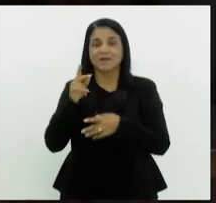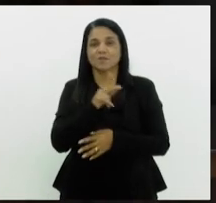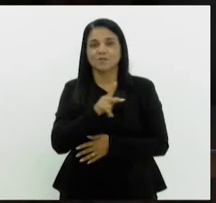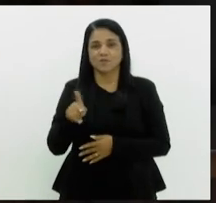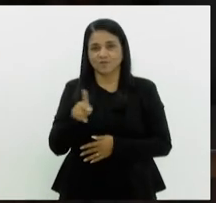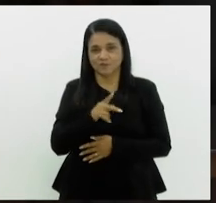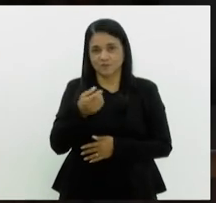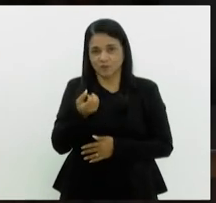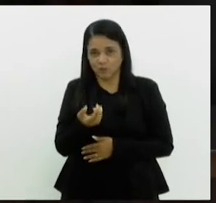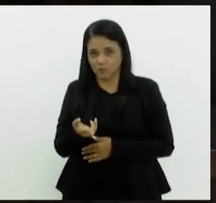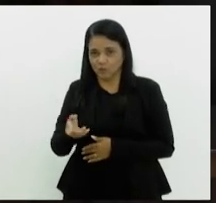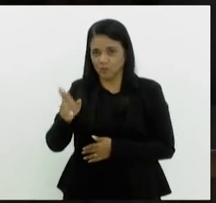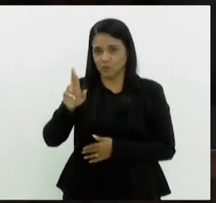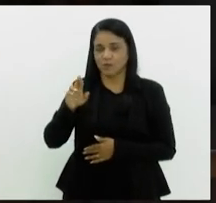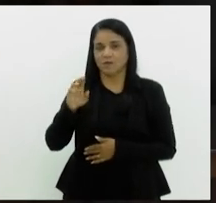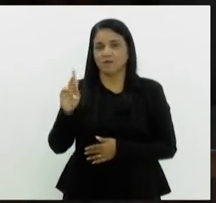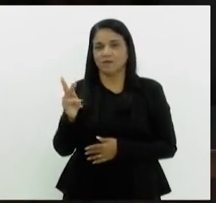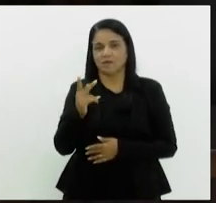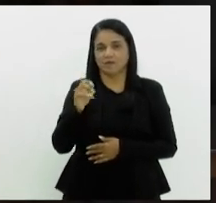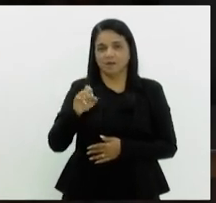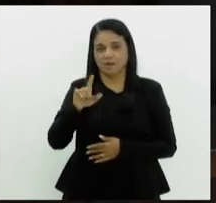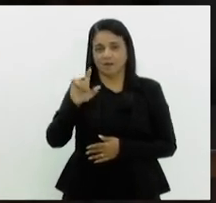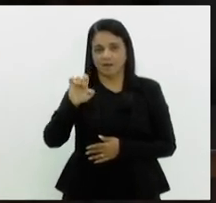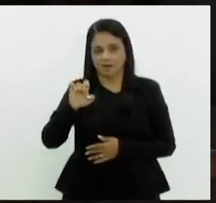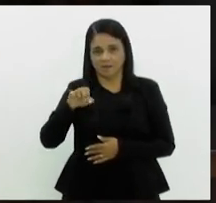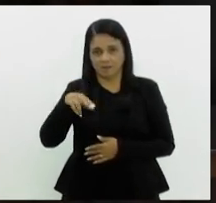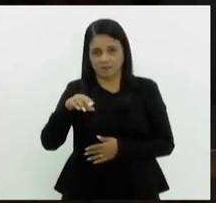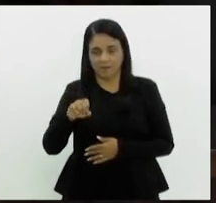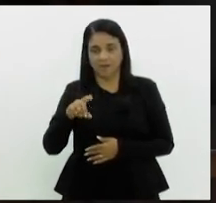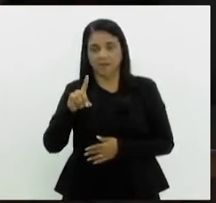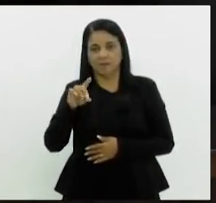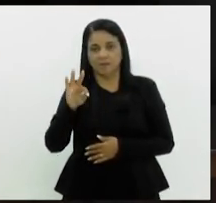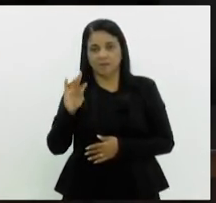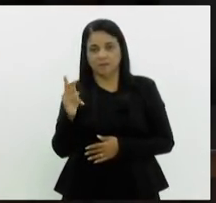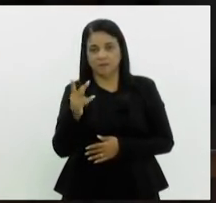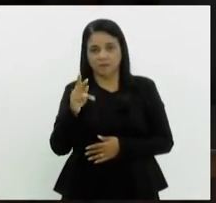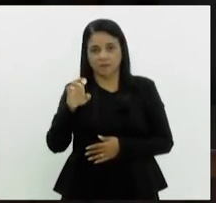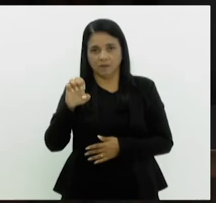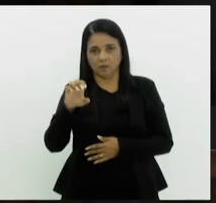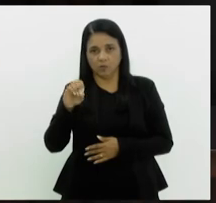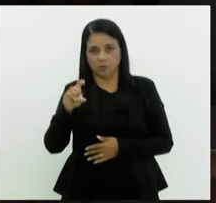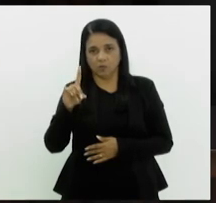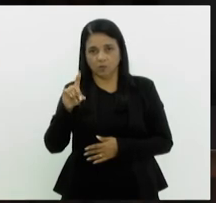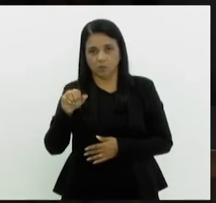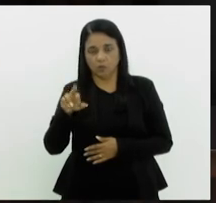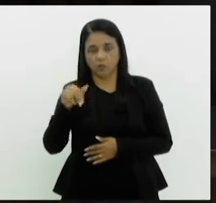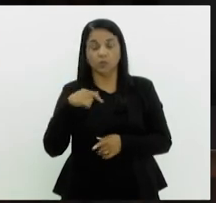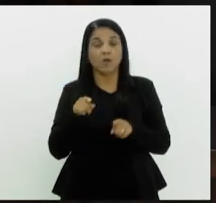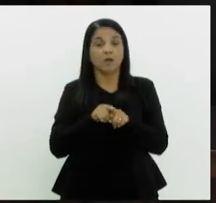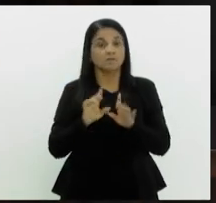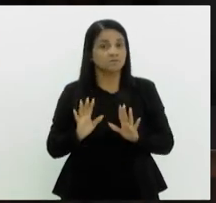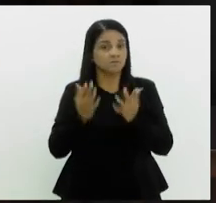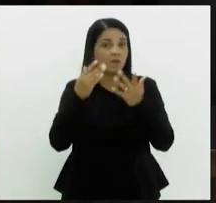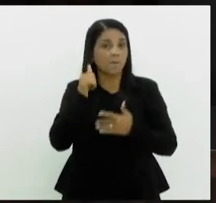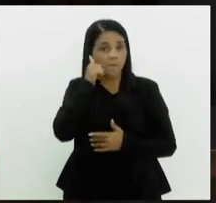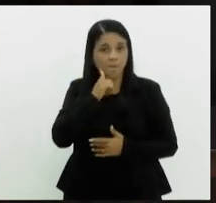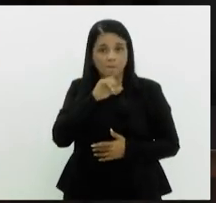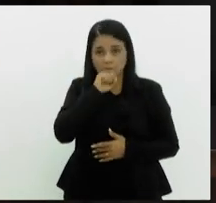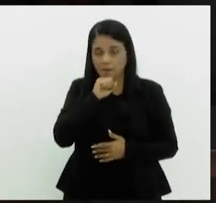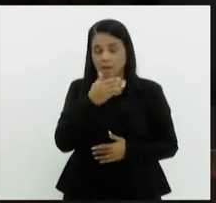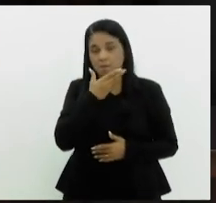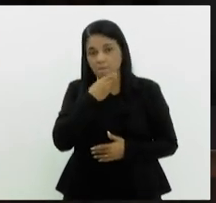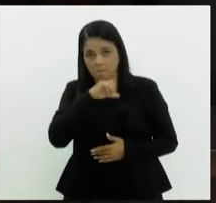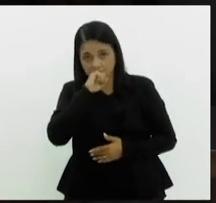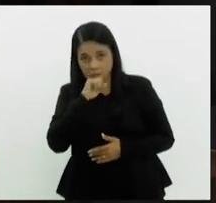doutora Helena Teodoro, saudando a memória dos seus queridos pais, Jurandir e Leia,